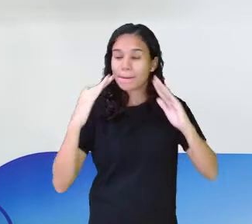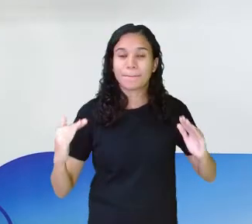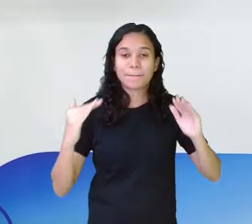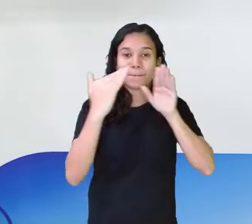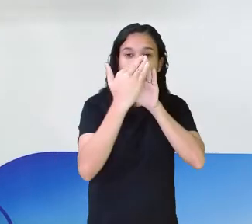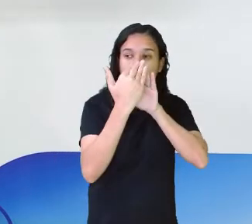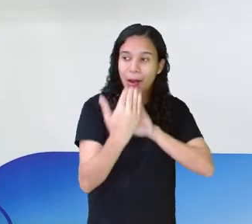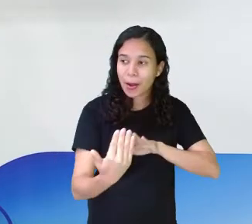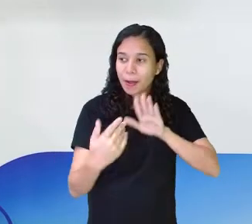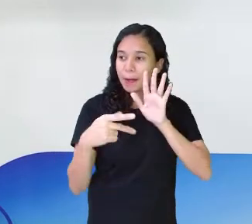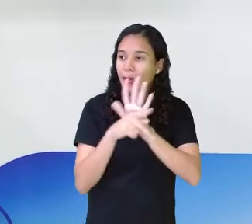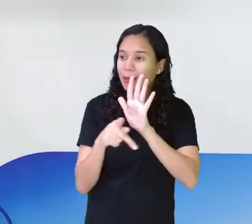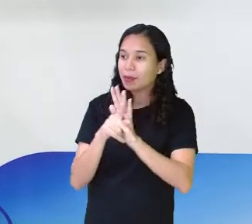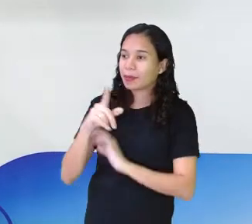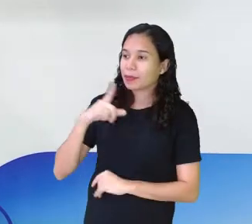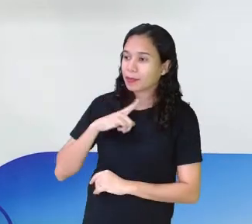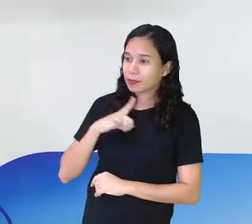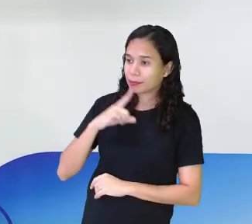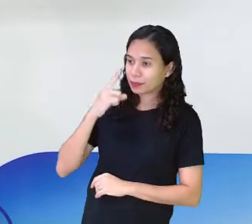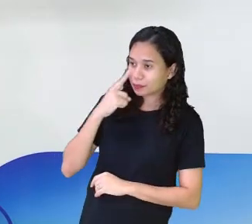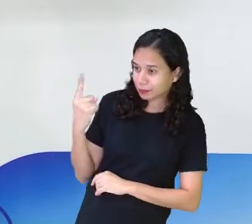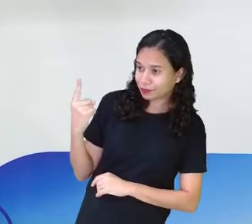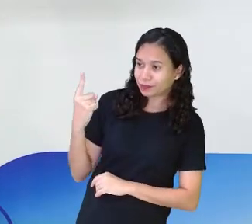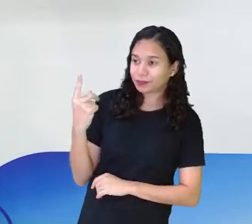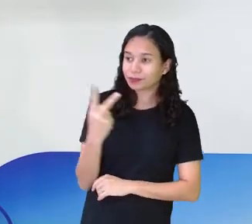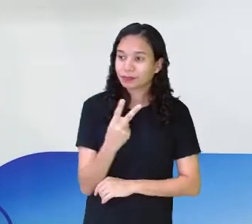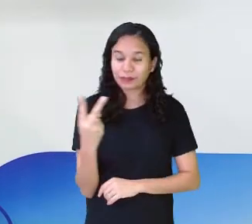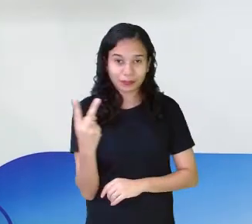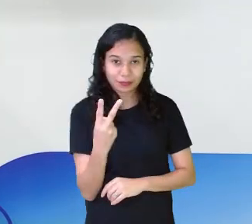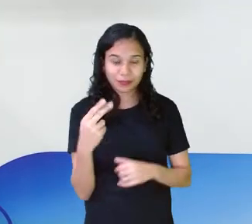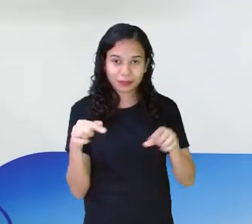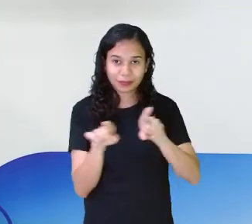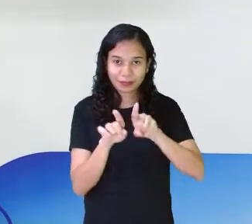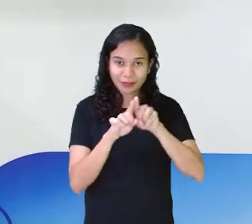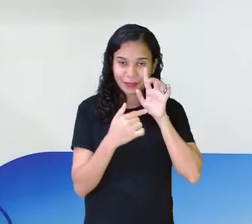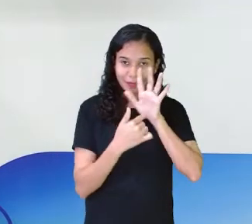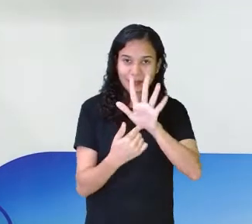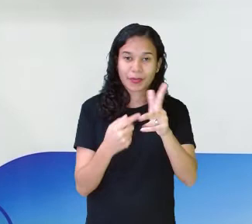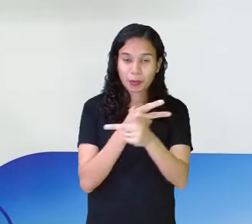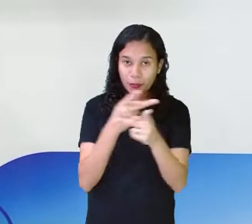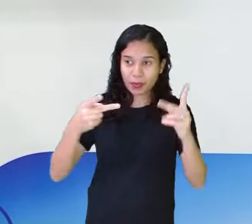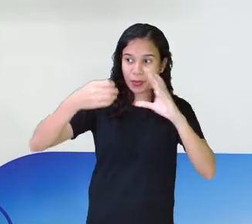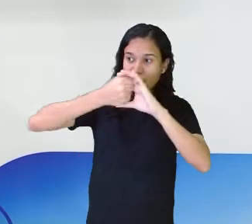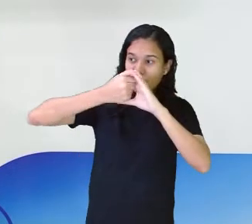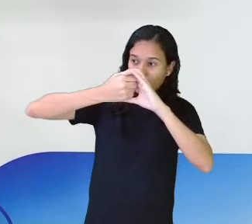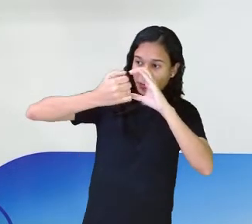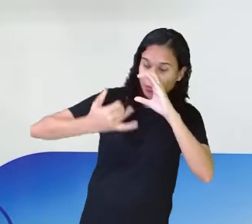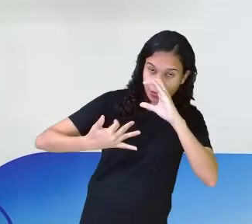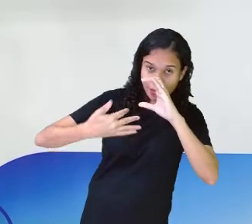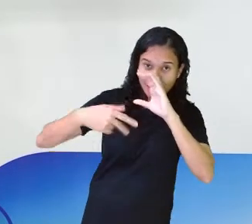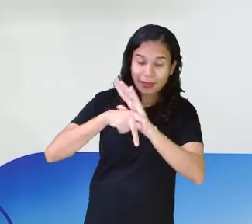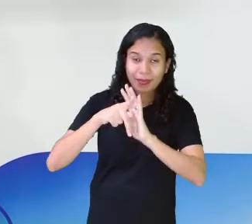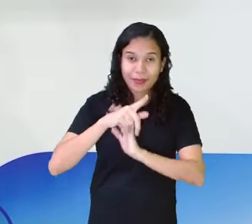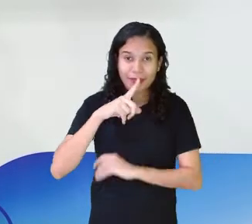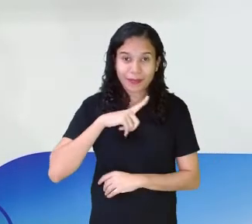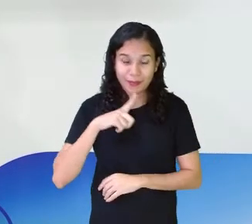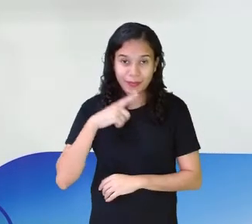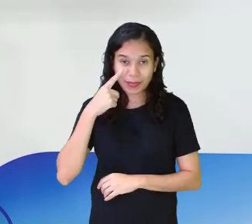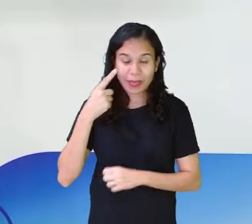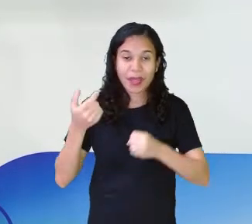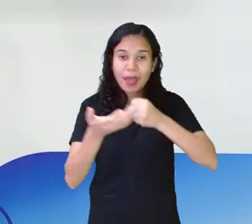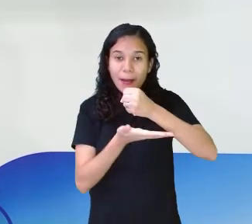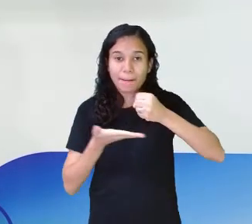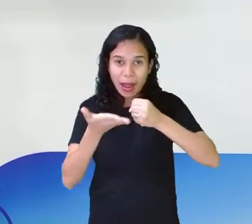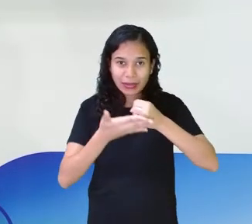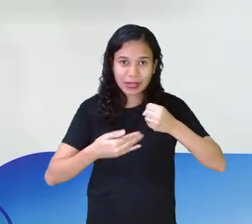e eu tenho prismas. Eu trouxe 2 prismas, inclusive, aqui, as característicos. Eu tenho meu prisma de